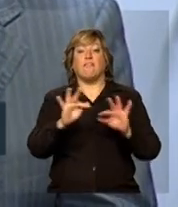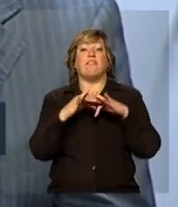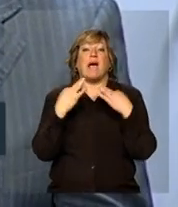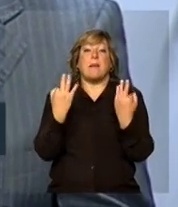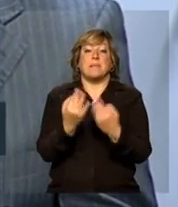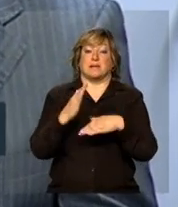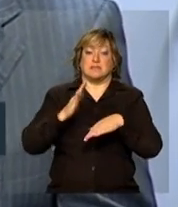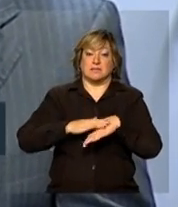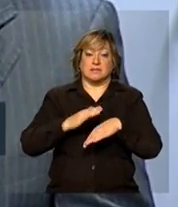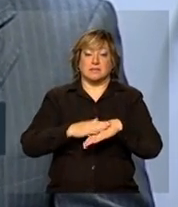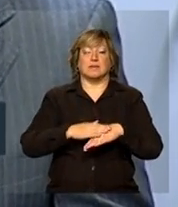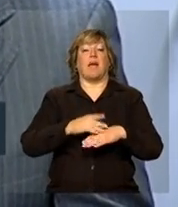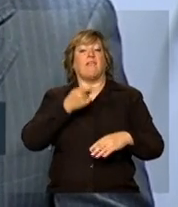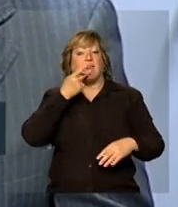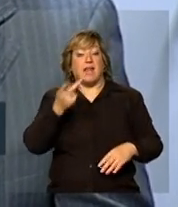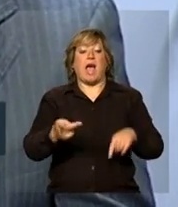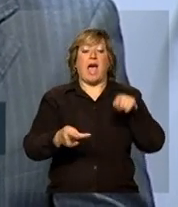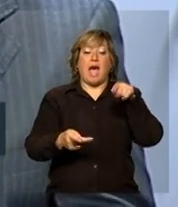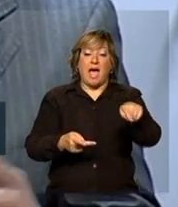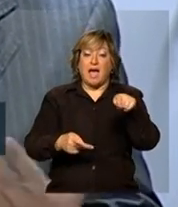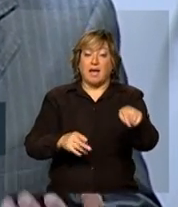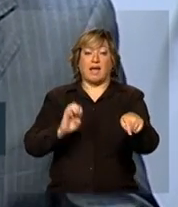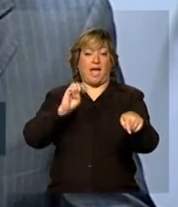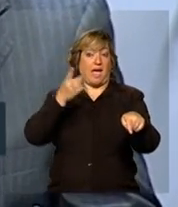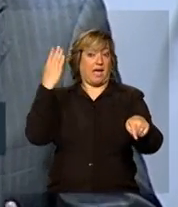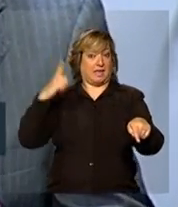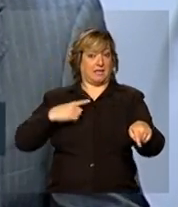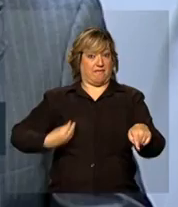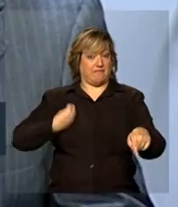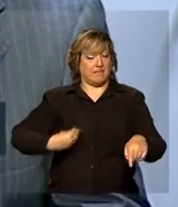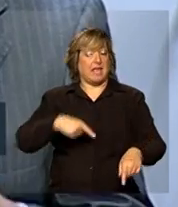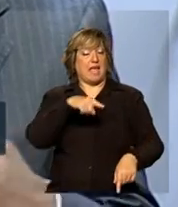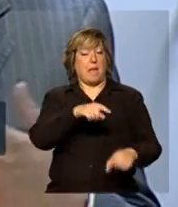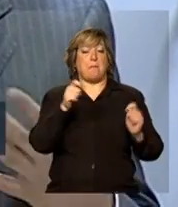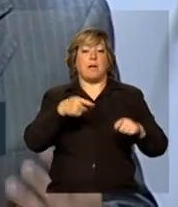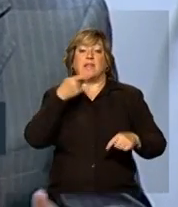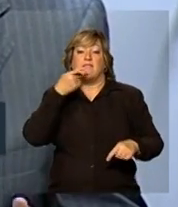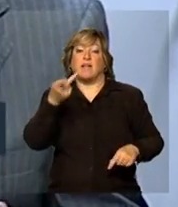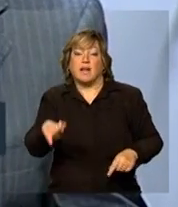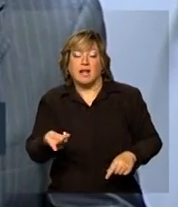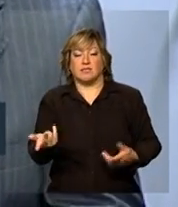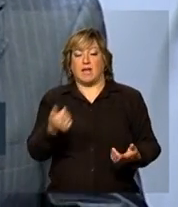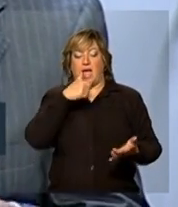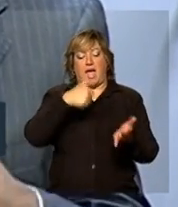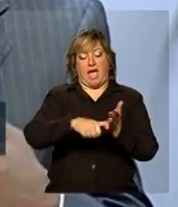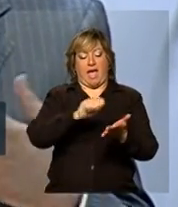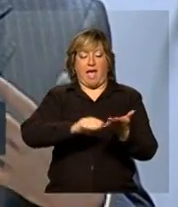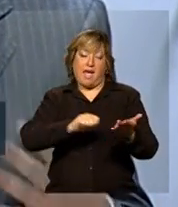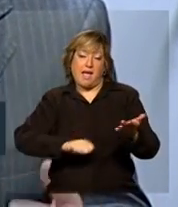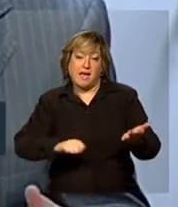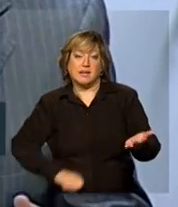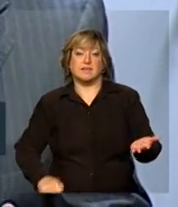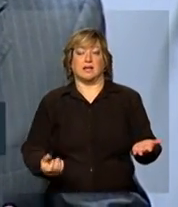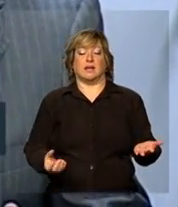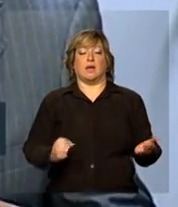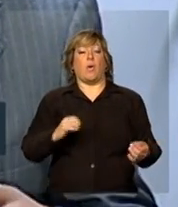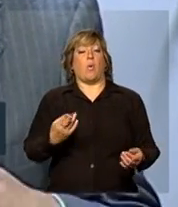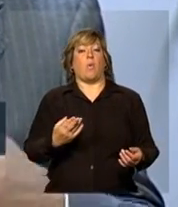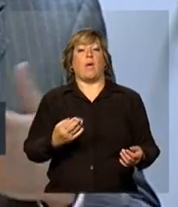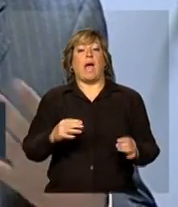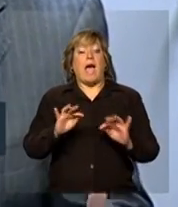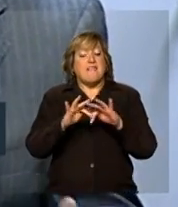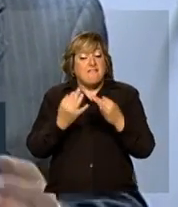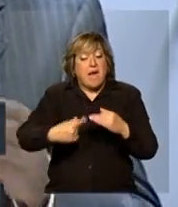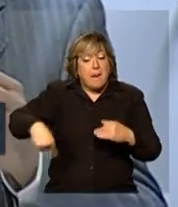doação daquela pessoa em vivo, ou um comunicado que ela possa ter feito, ou uma carta que ela deixou para a família, ou